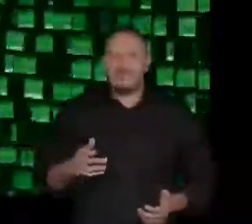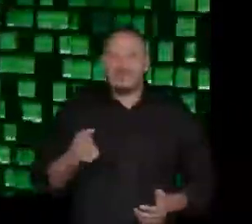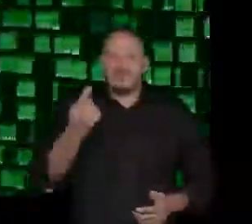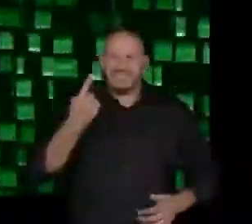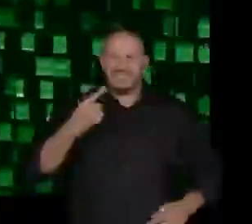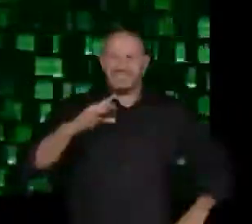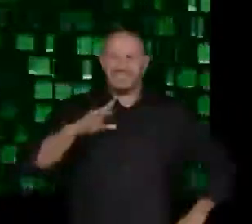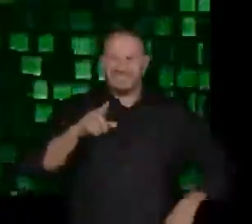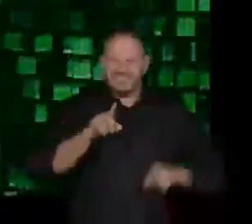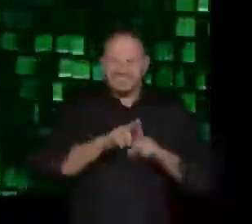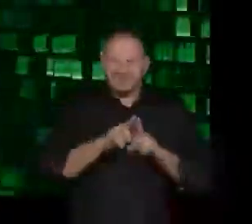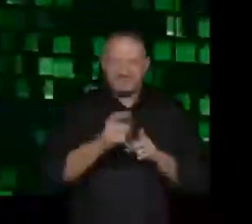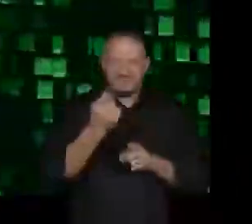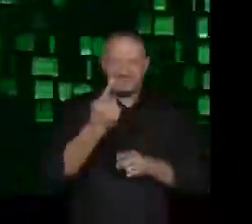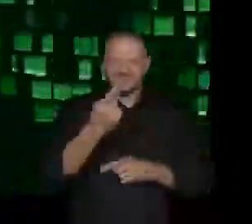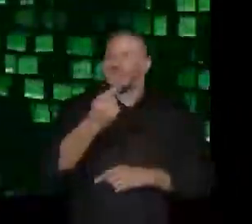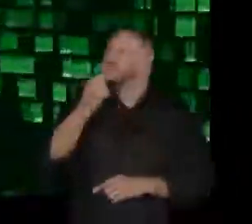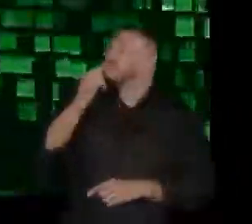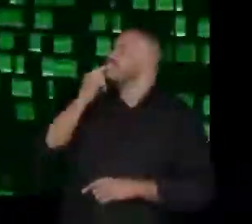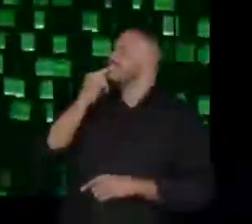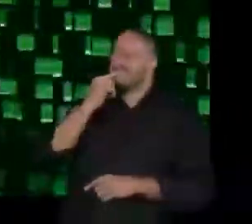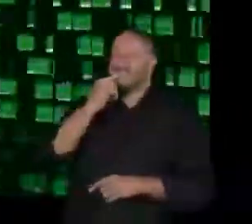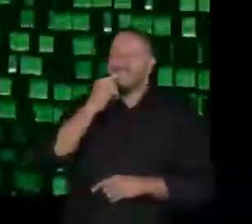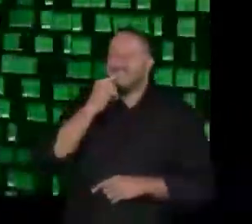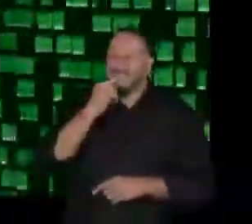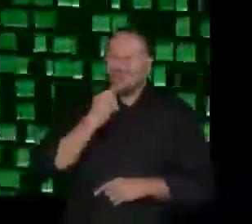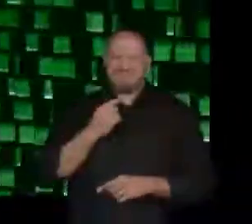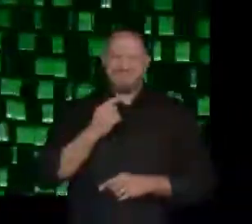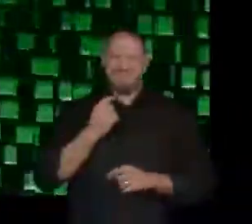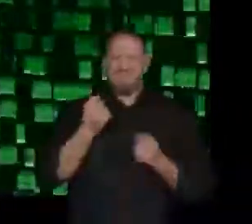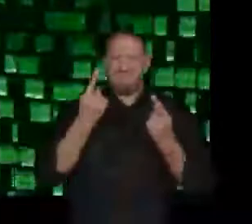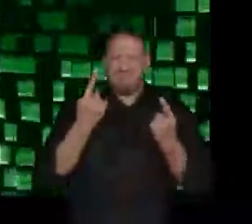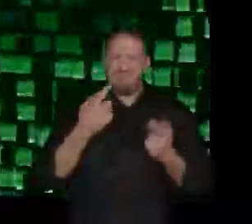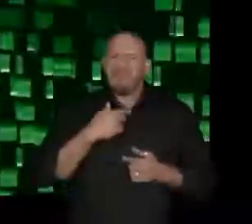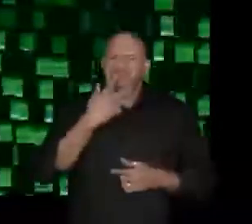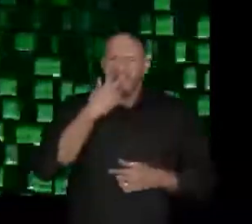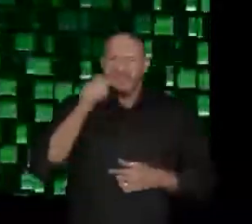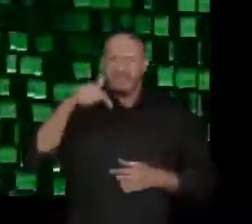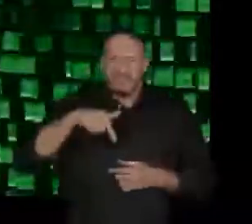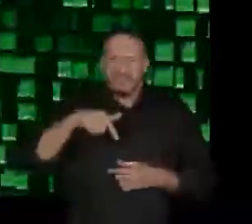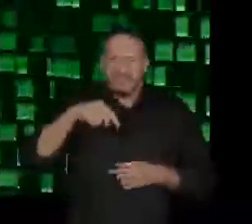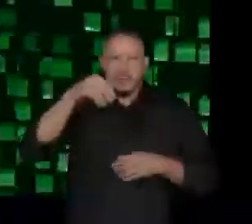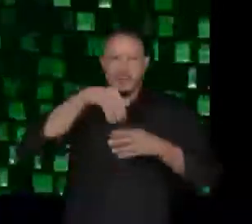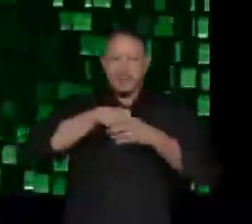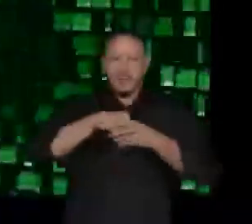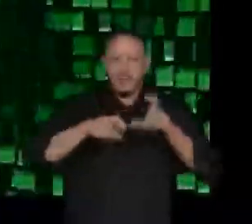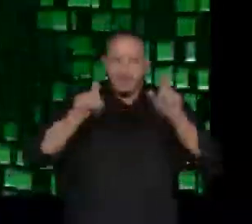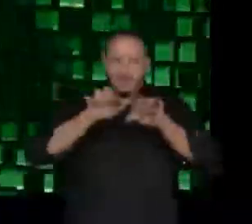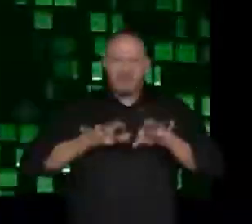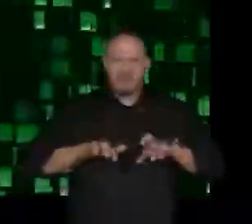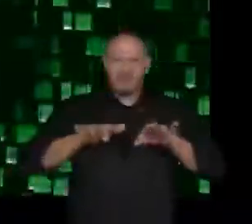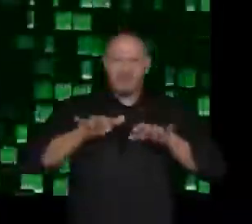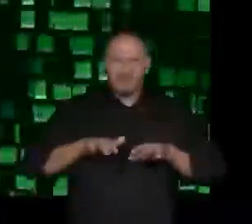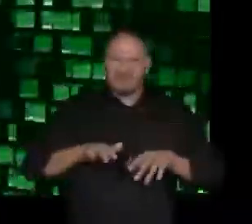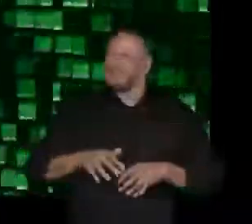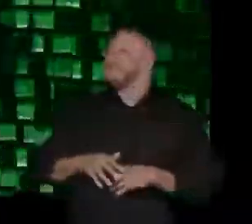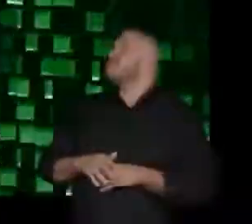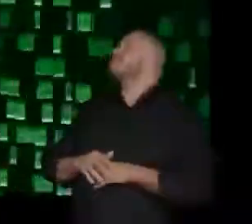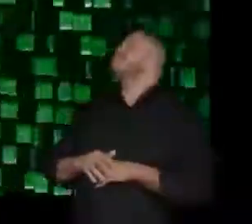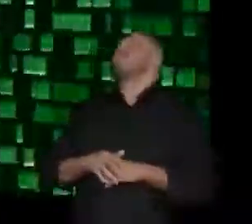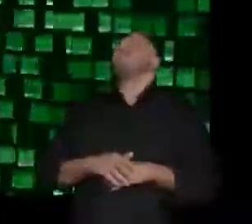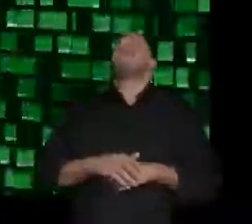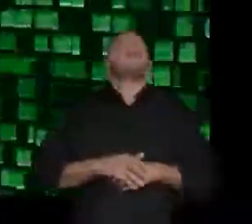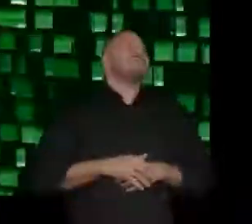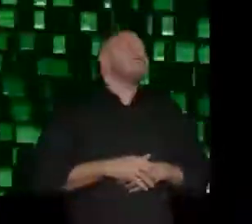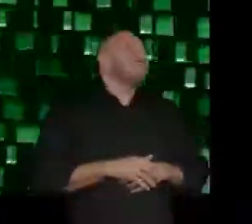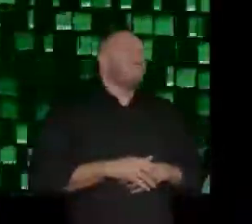tá? Vocês também estão achando? Eu tô achando super esquisito. Parece que a gente tá dentro de um computador. Olha só,